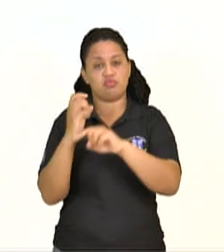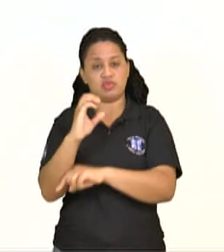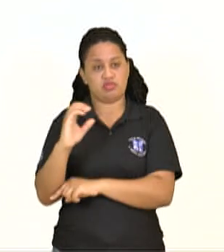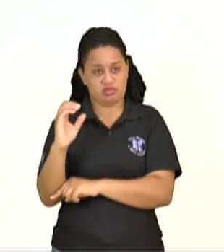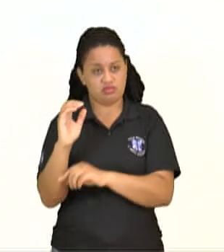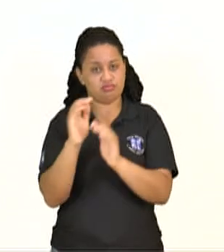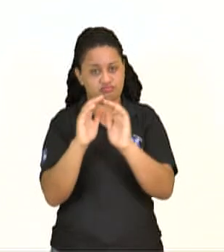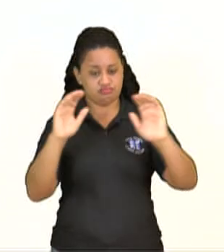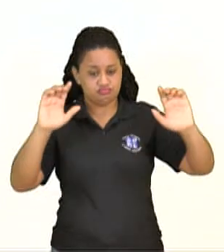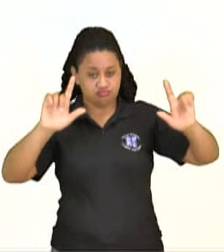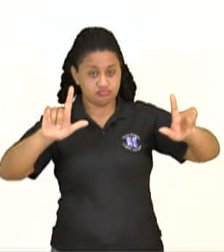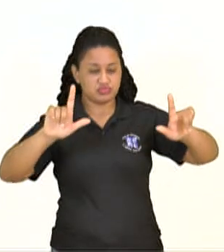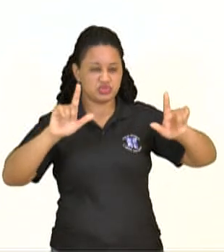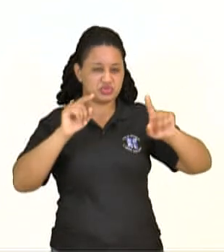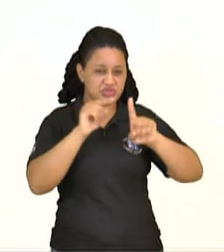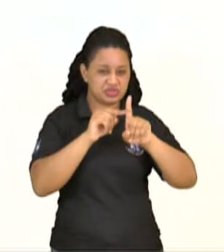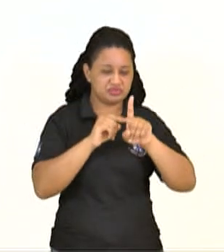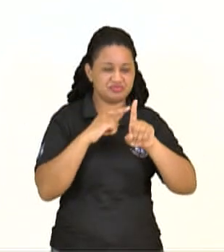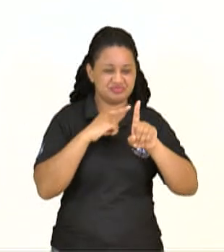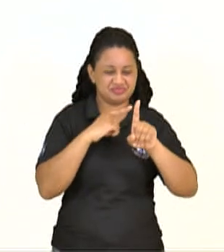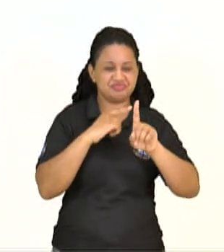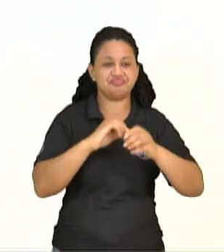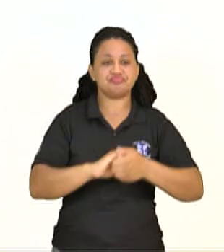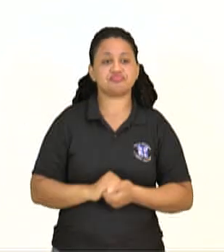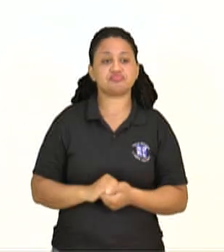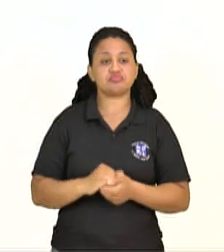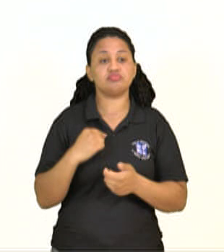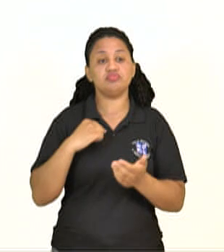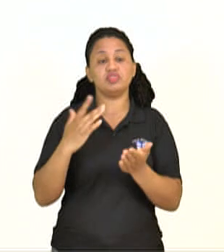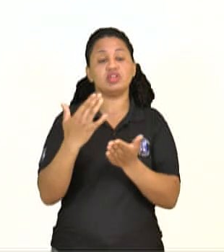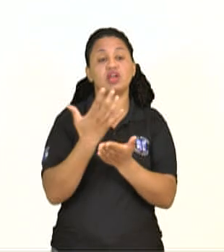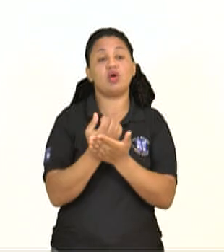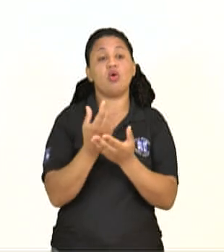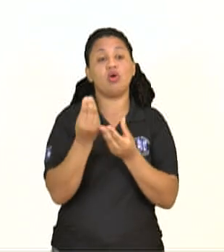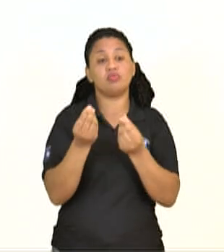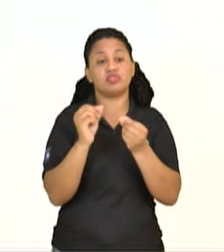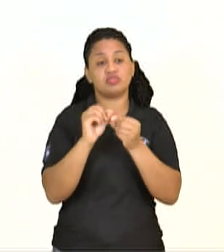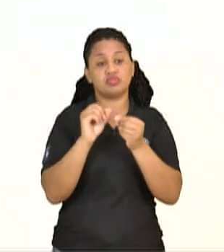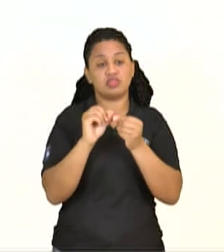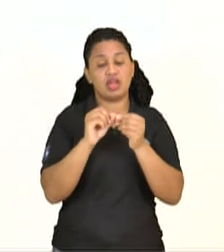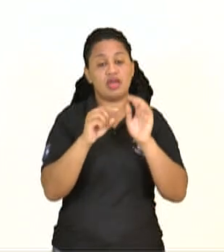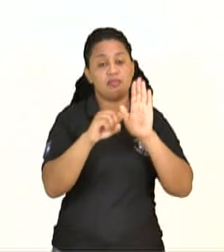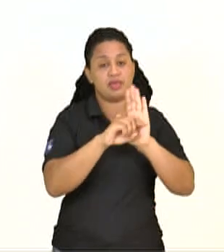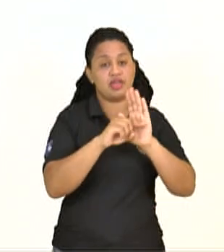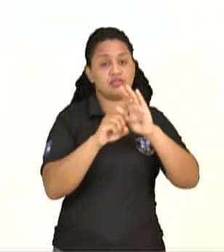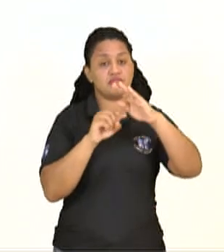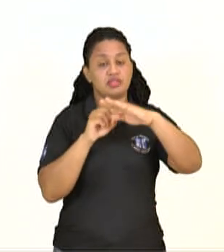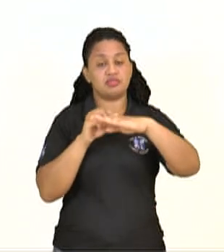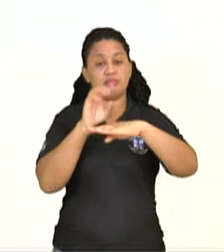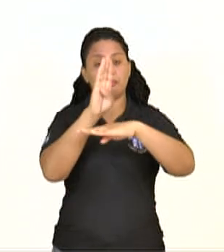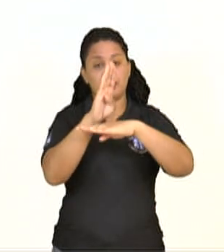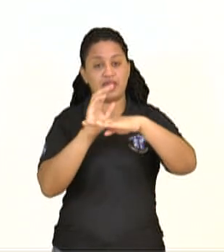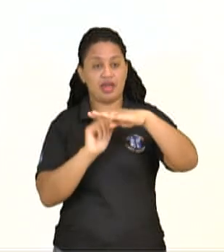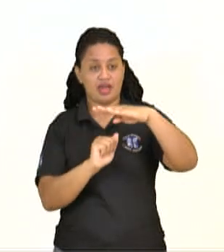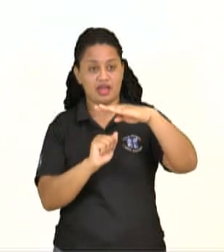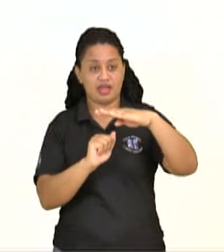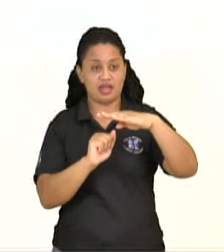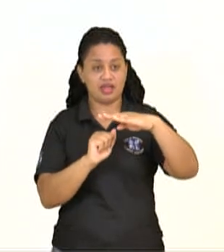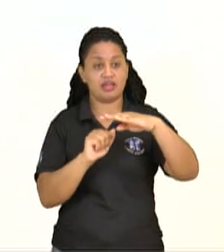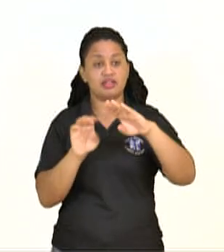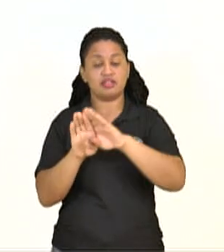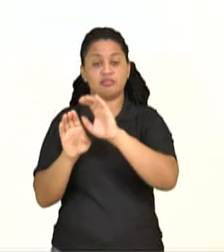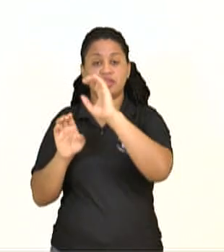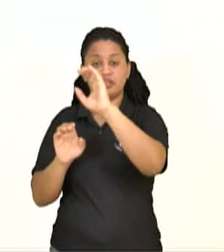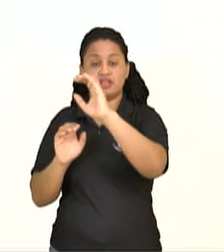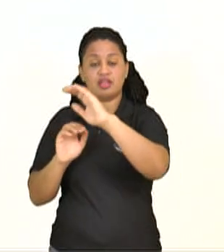carinha dessa equação, né? São dados respectivamente por menos b sobre a e c sobre a. Então, se